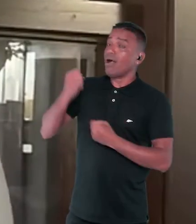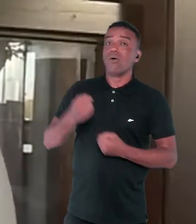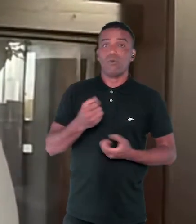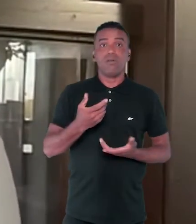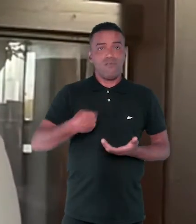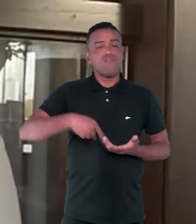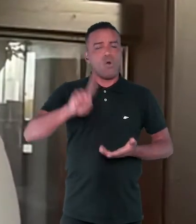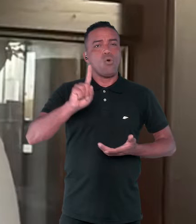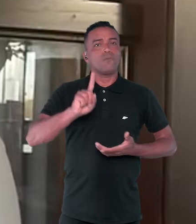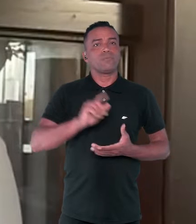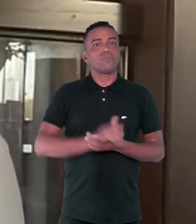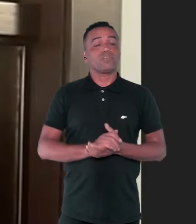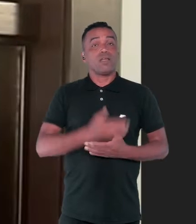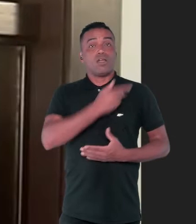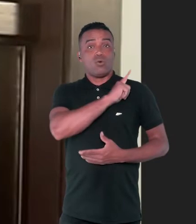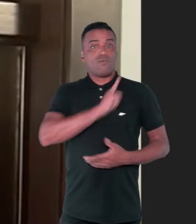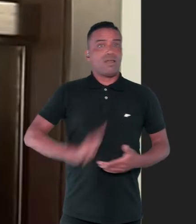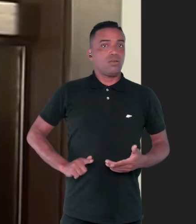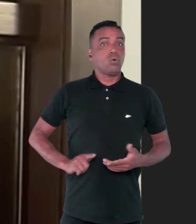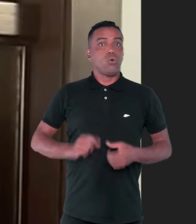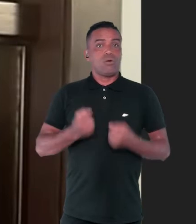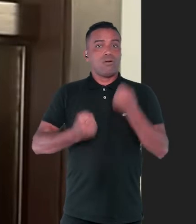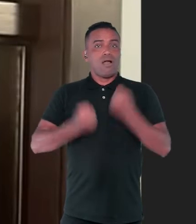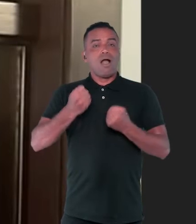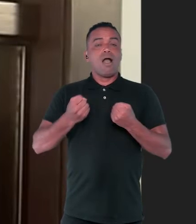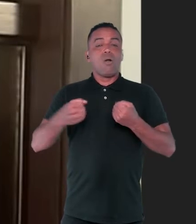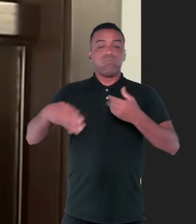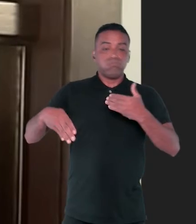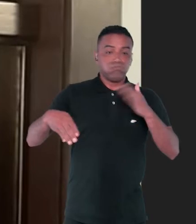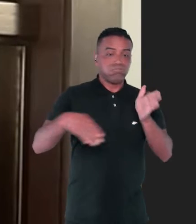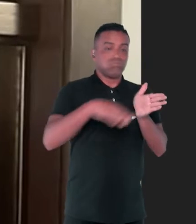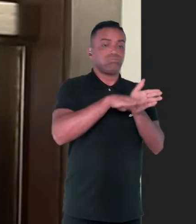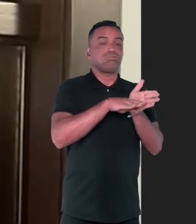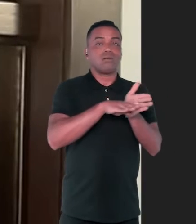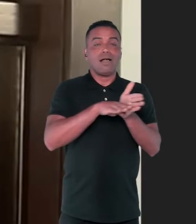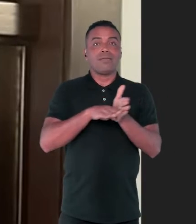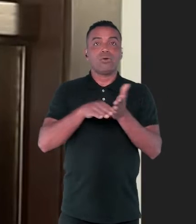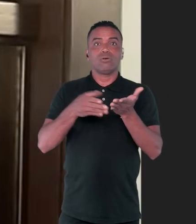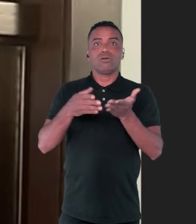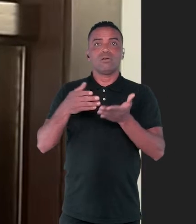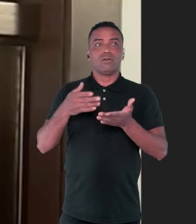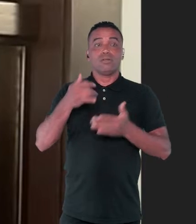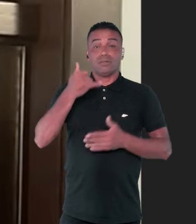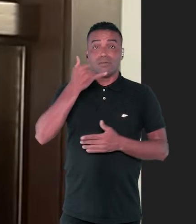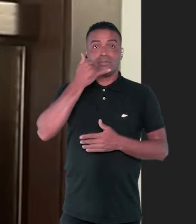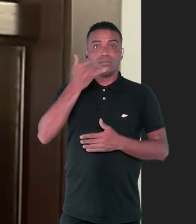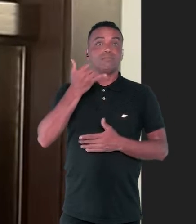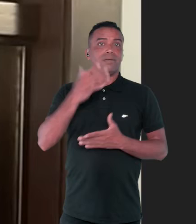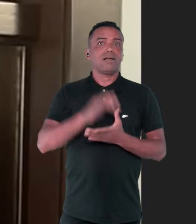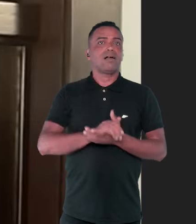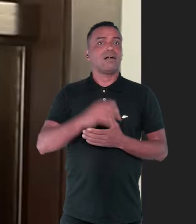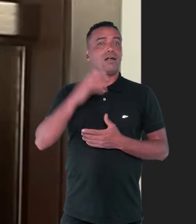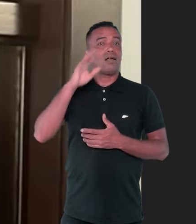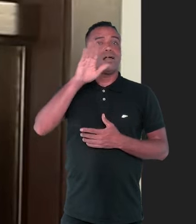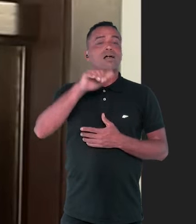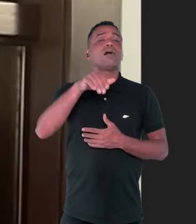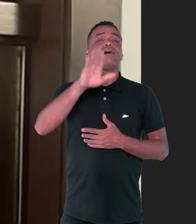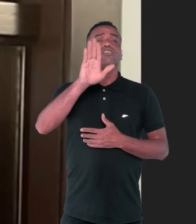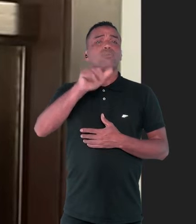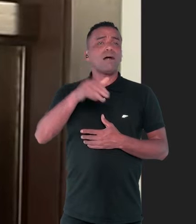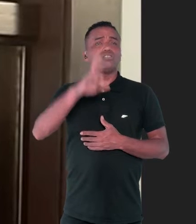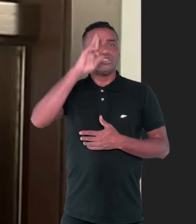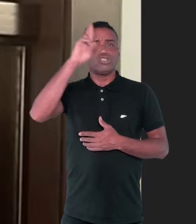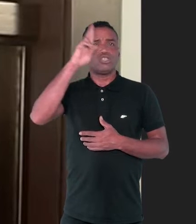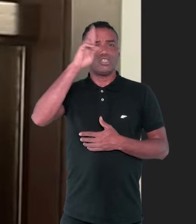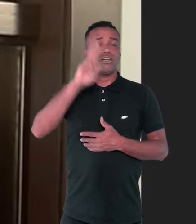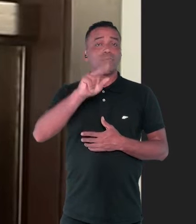pago. O governador chegou lá, parou o carro, baixou o vidro, e eu estou lá com a minha central. Olival! Olival!